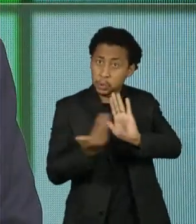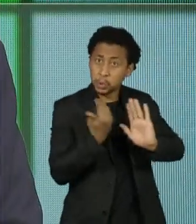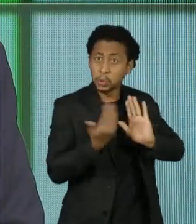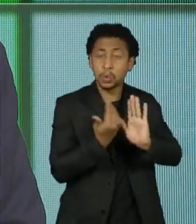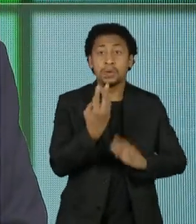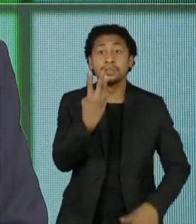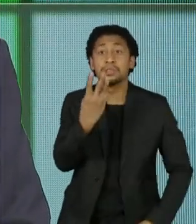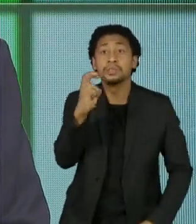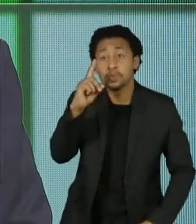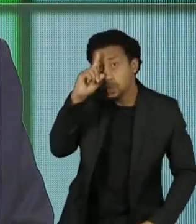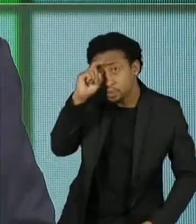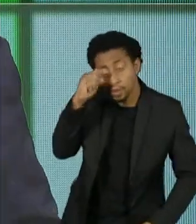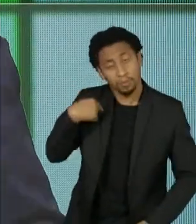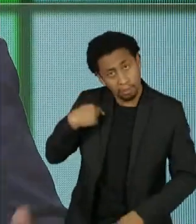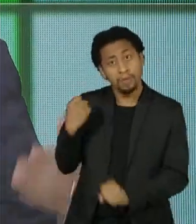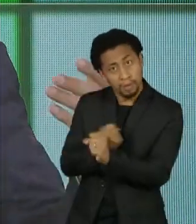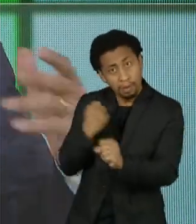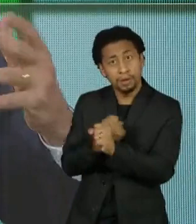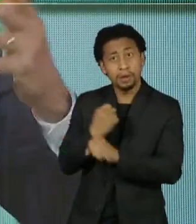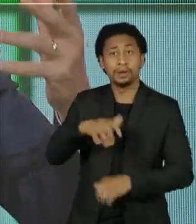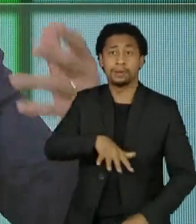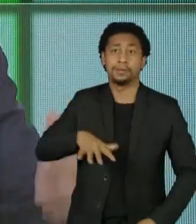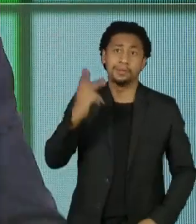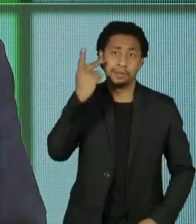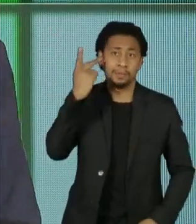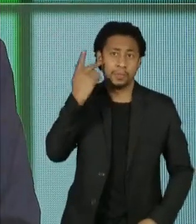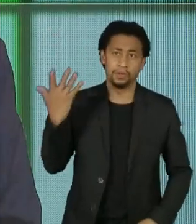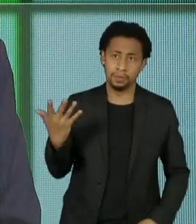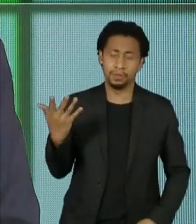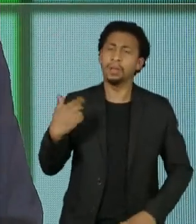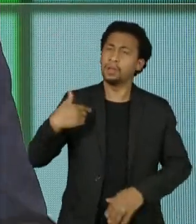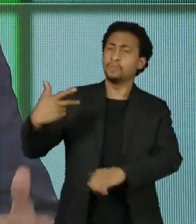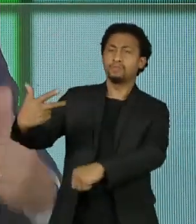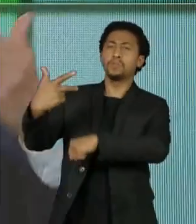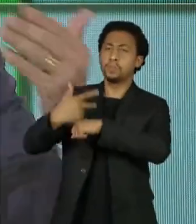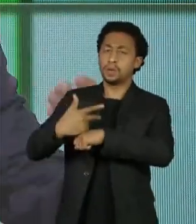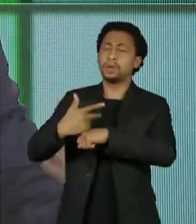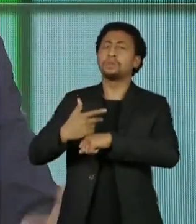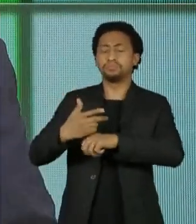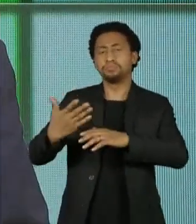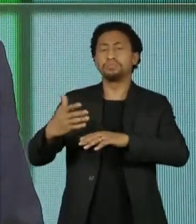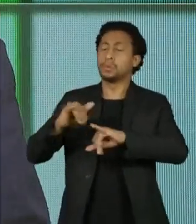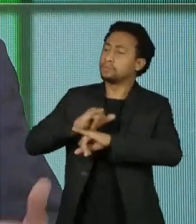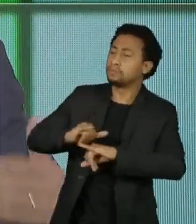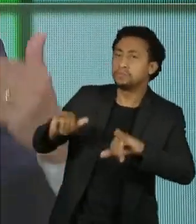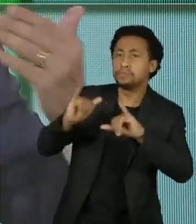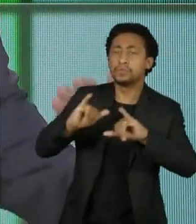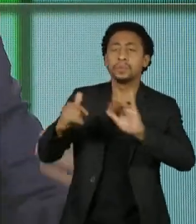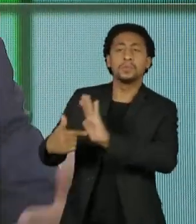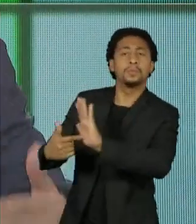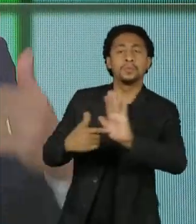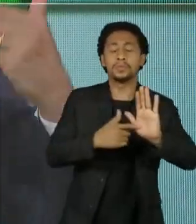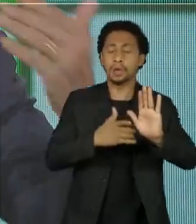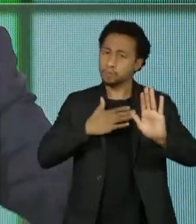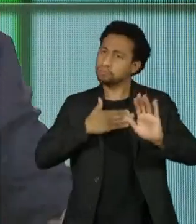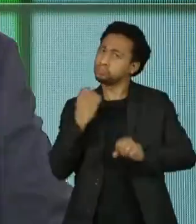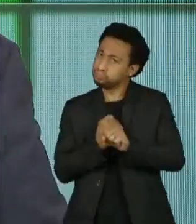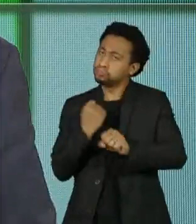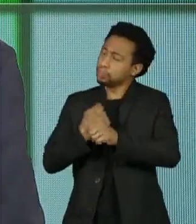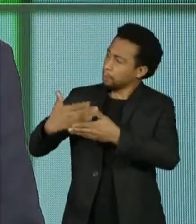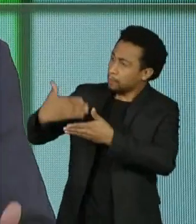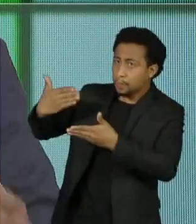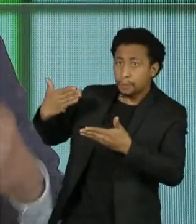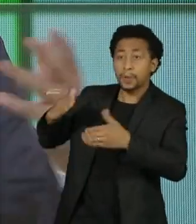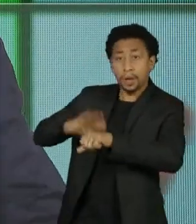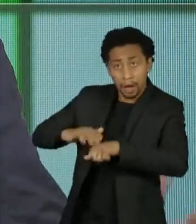35 hospitais que eu entreguei em São Paulo. Eu fui gravar uma propaganda eleitoral para fazer publicidade daquilo que nós